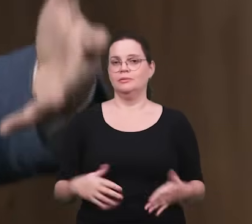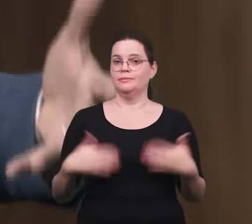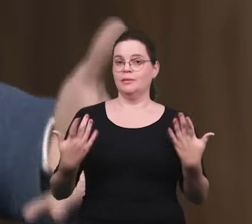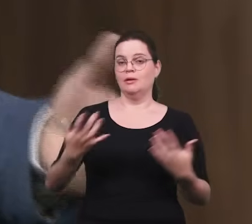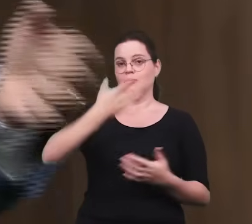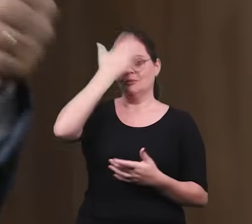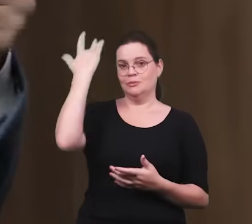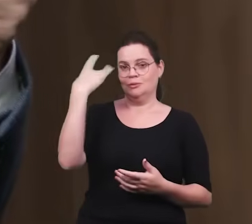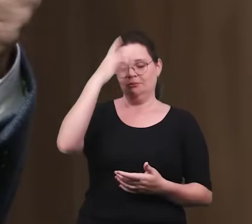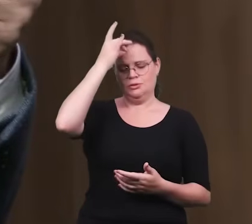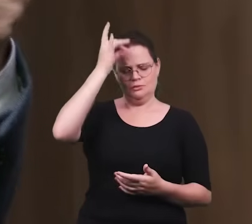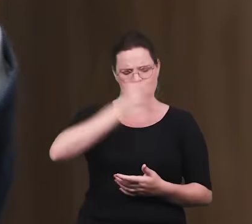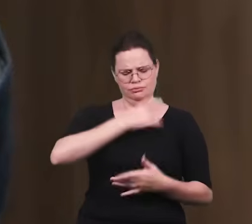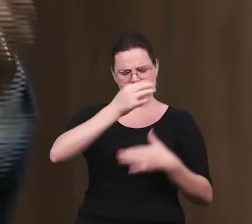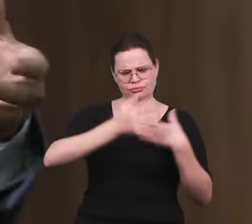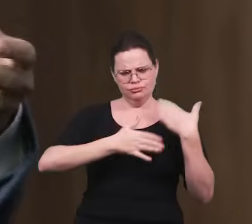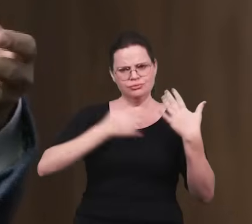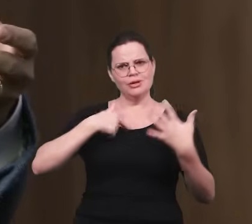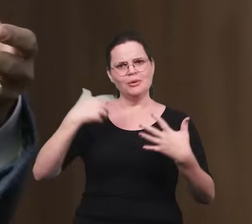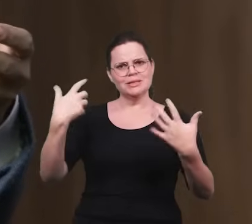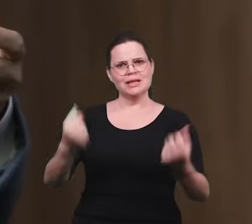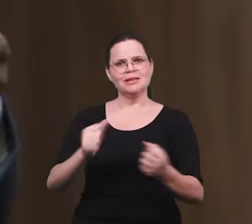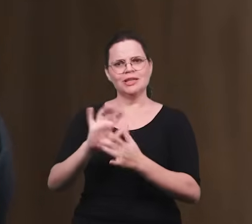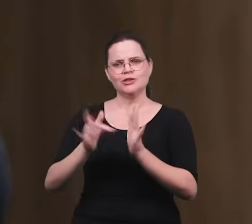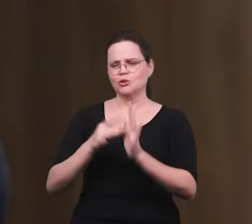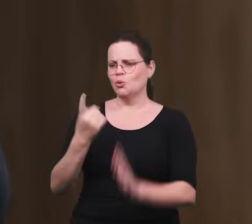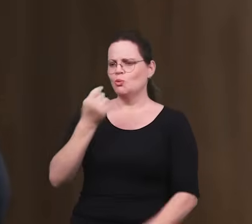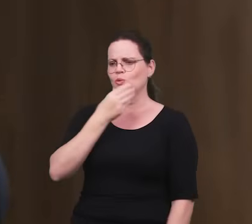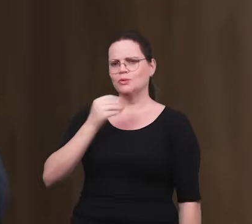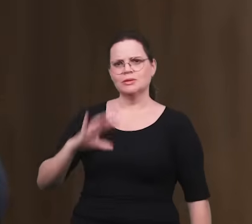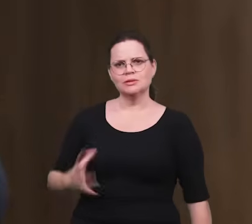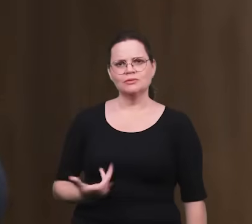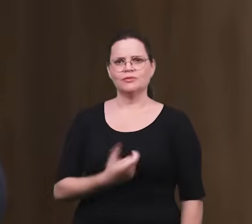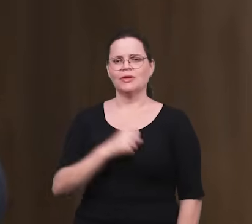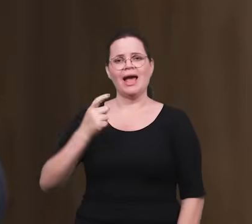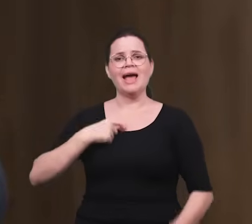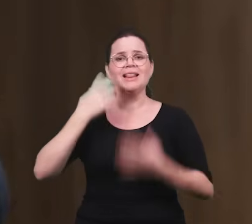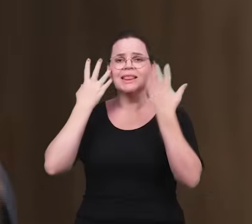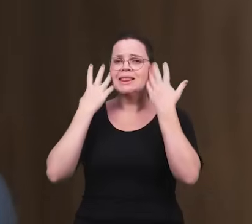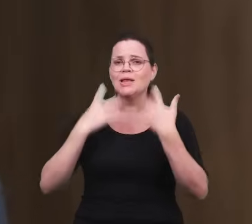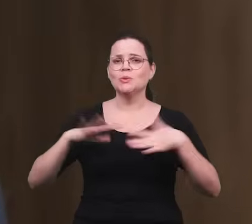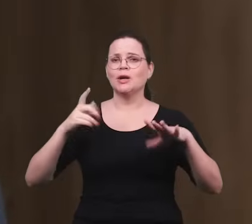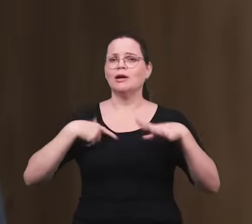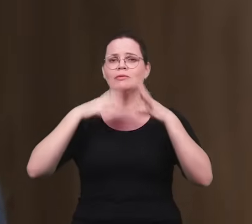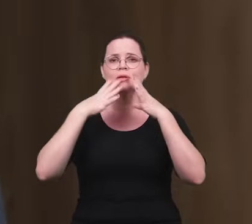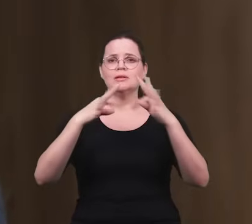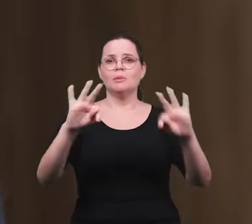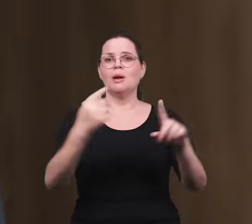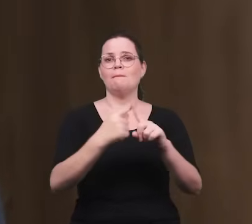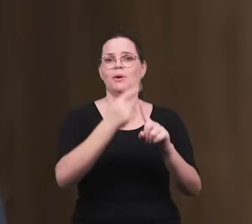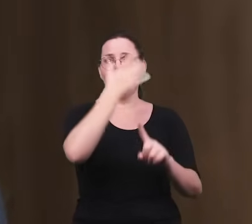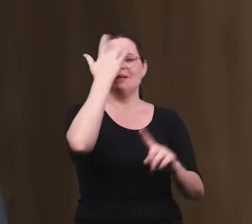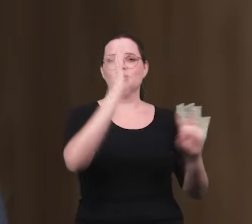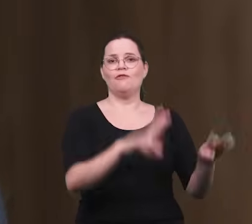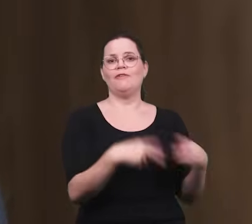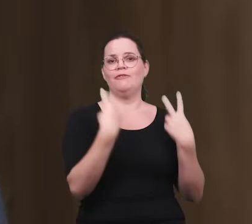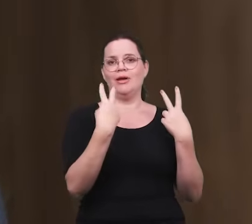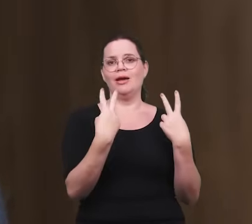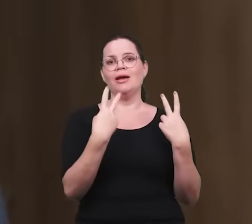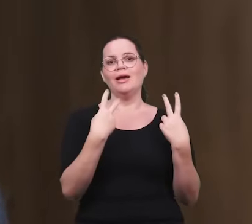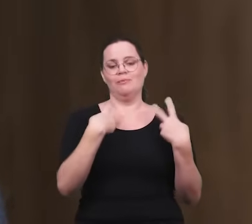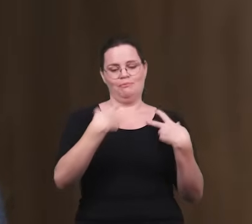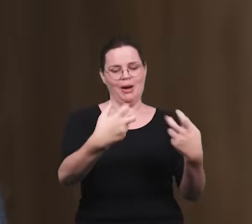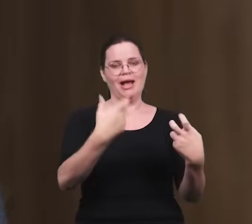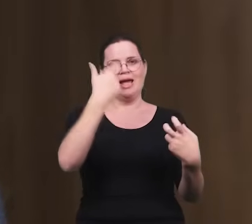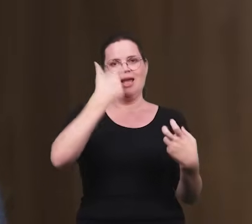recebemos o Espírito Santo na nossa vida, aceitamos Jesus como Salvador, naturalmente as pessoas vão ver o brilho de